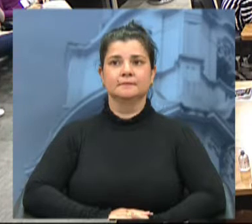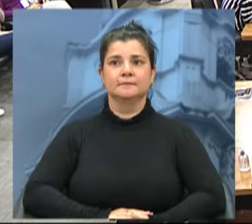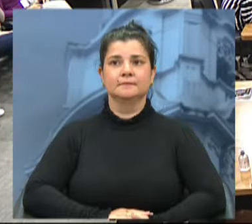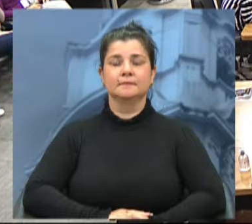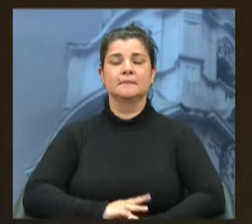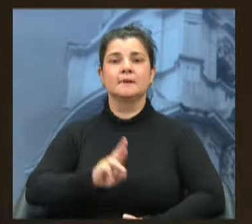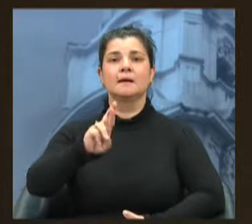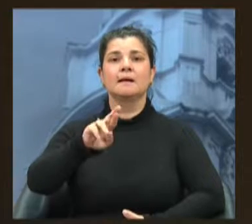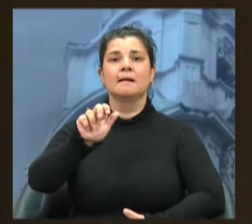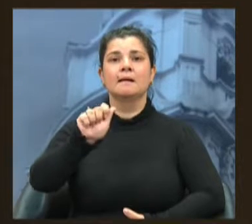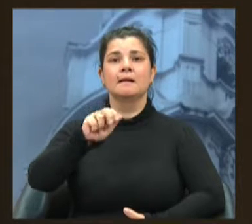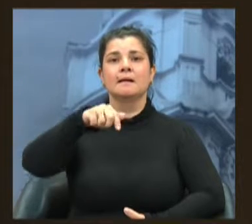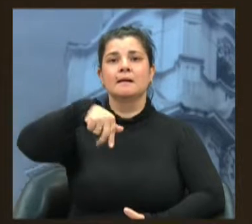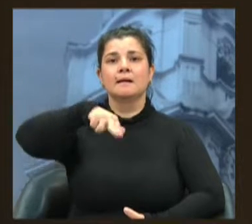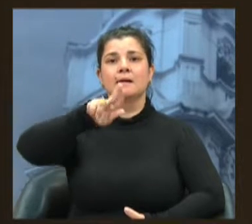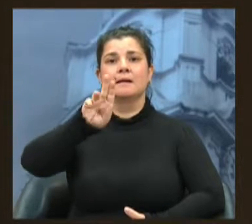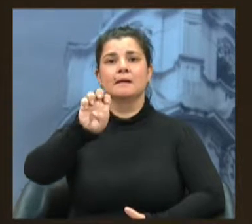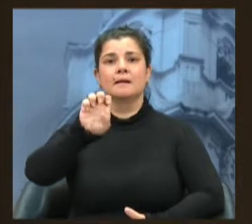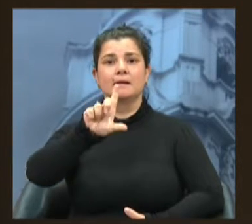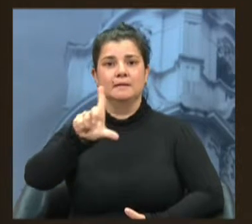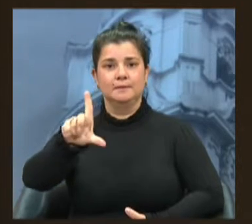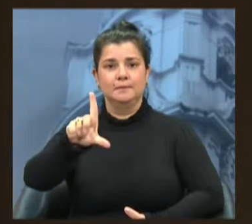Raquel Roinac.